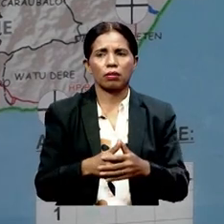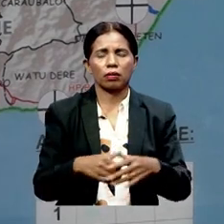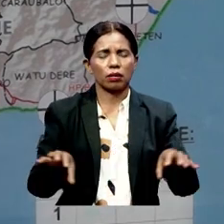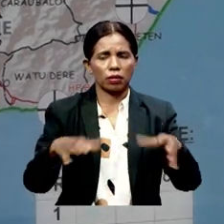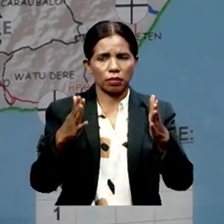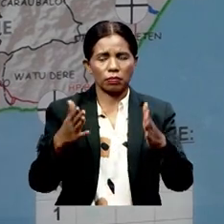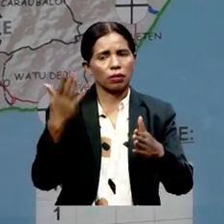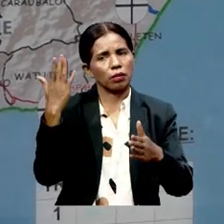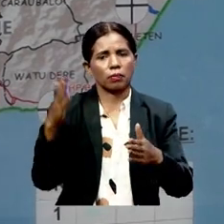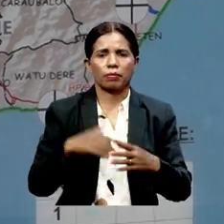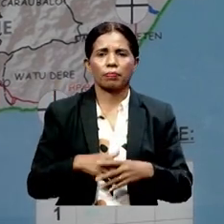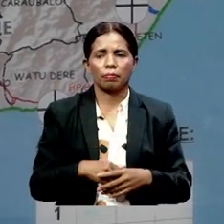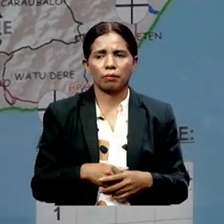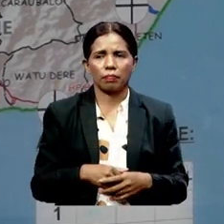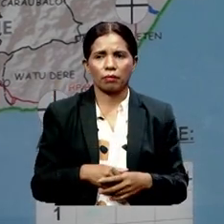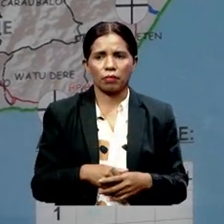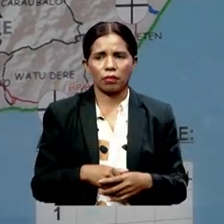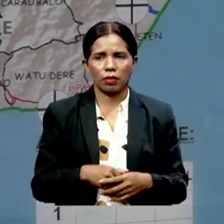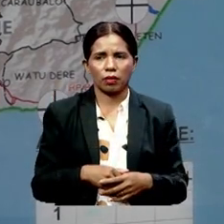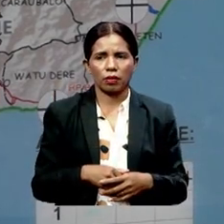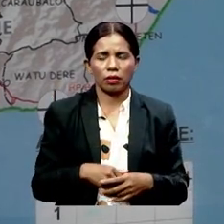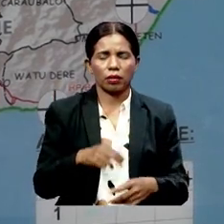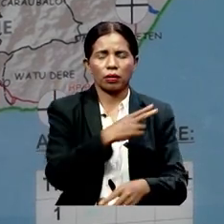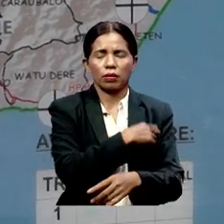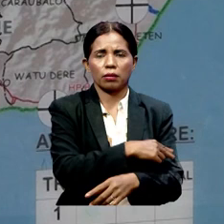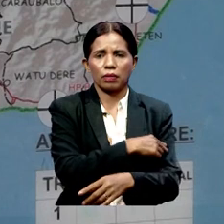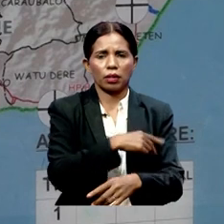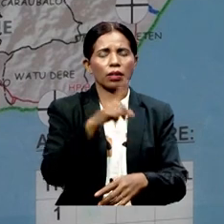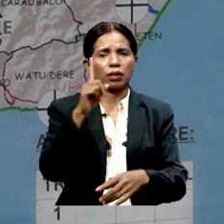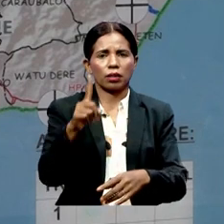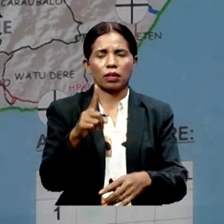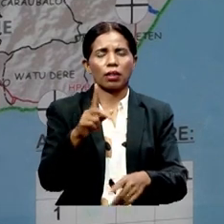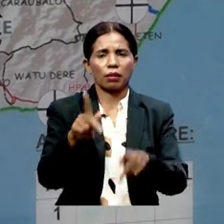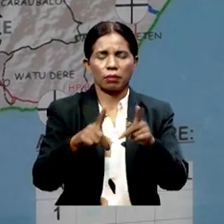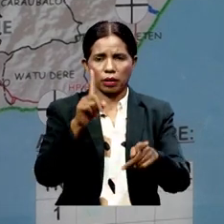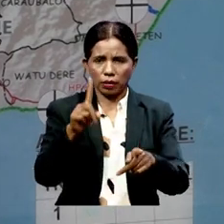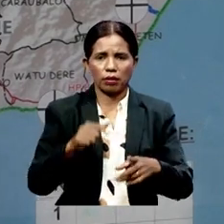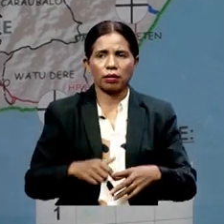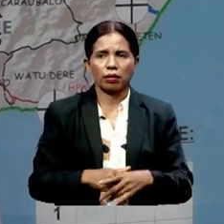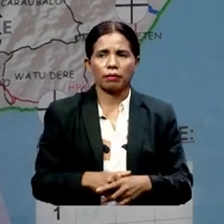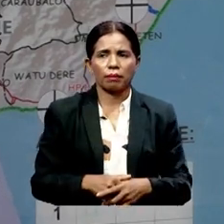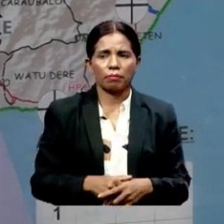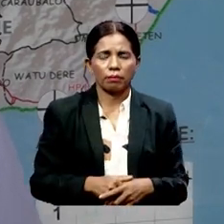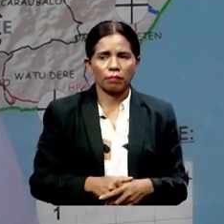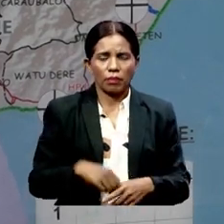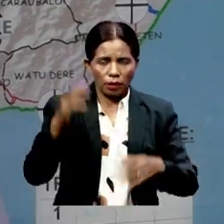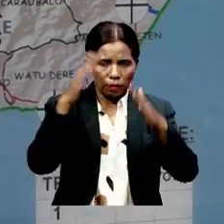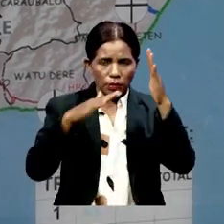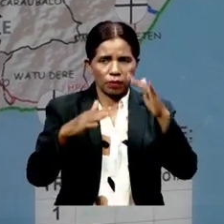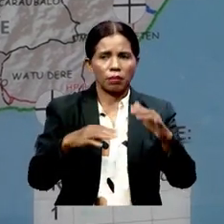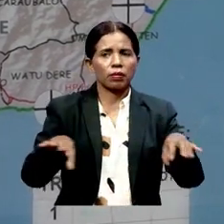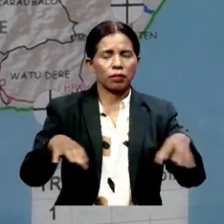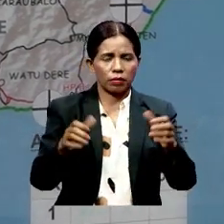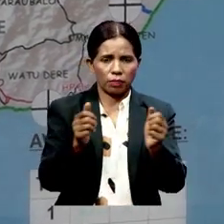iha sin saudi da ho pus saudi nen mabe problema